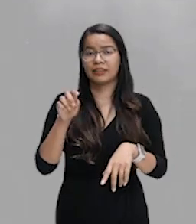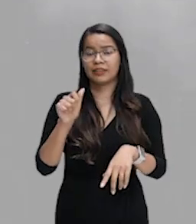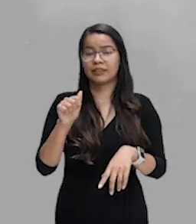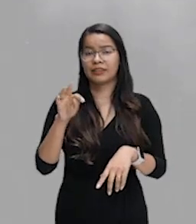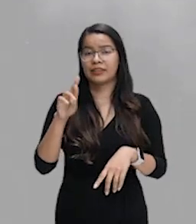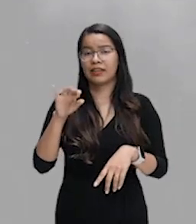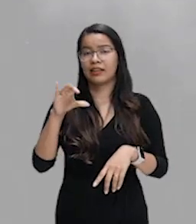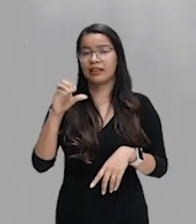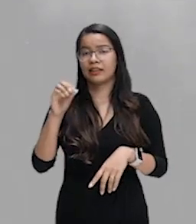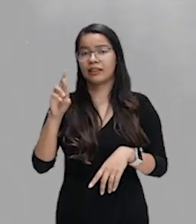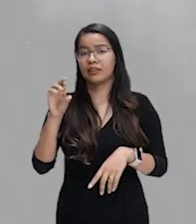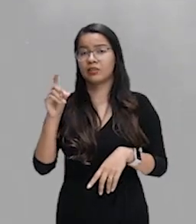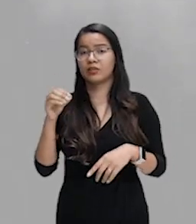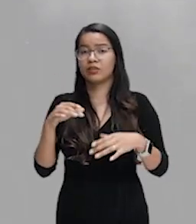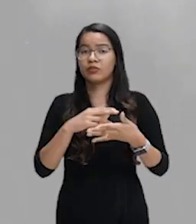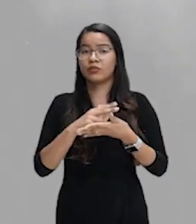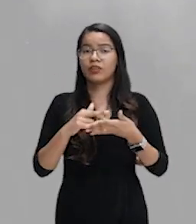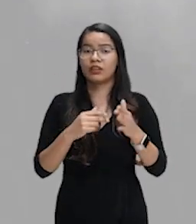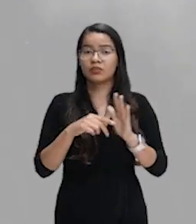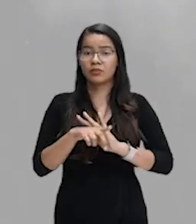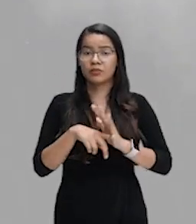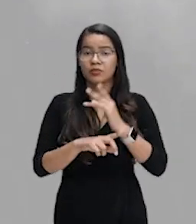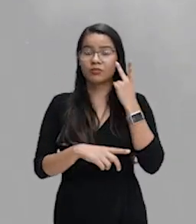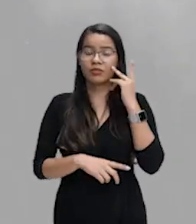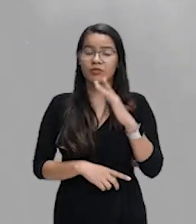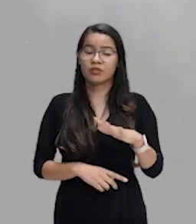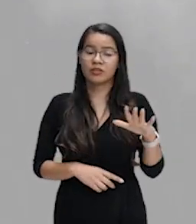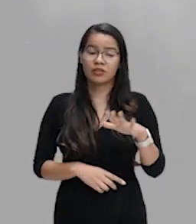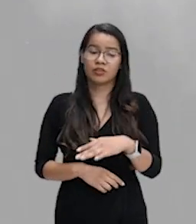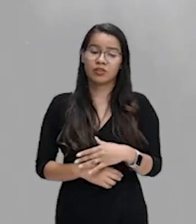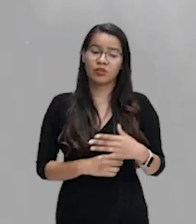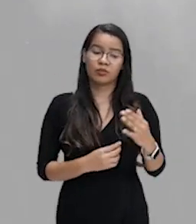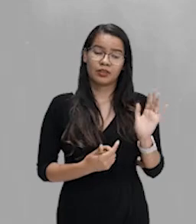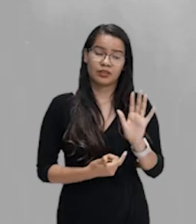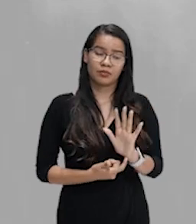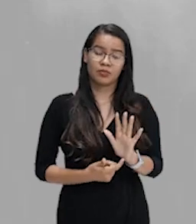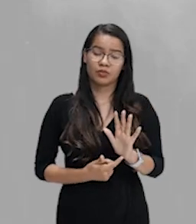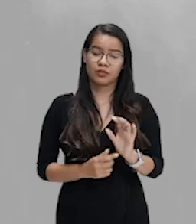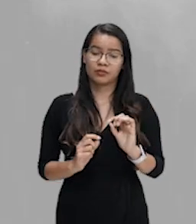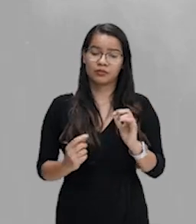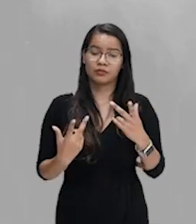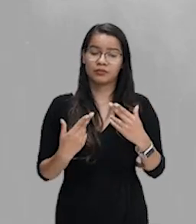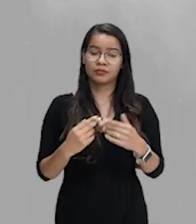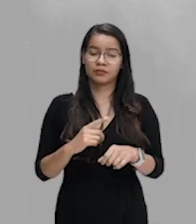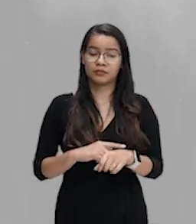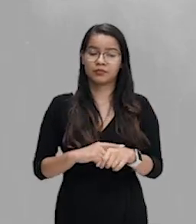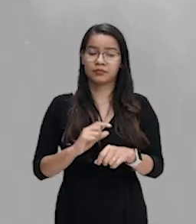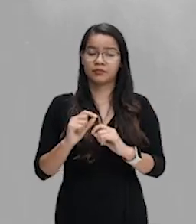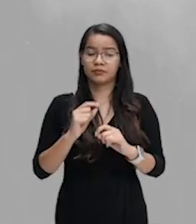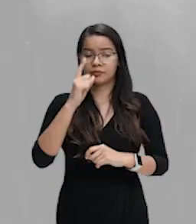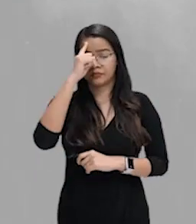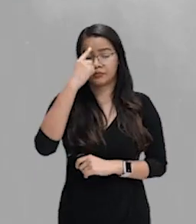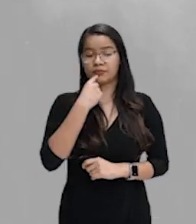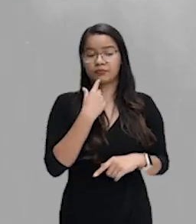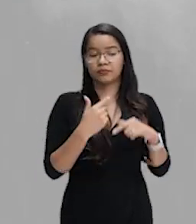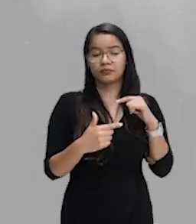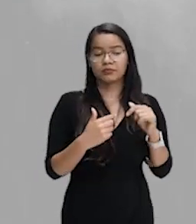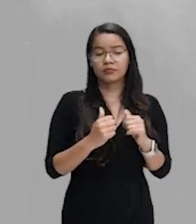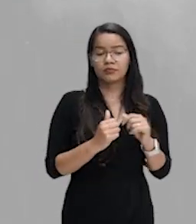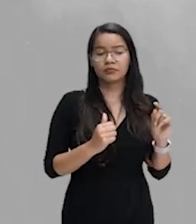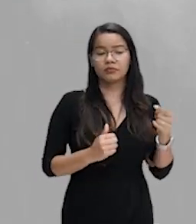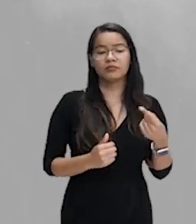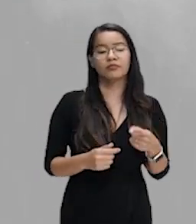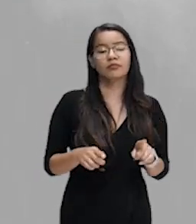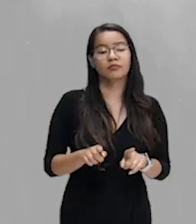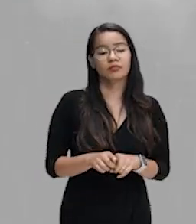uma série de questionamentos para vocês. Né? E aí ele começa a colocar o estado de putrefação. Mas ao mesmo tempo que essas imagens elas trabalham com isso, elas também